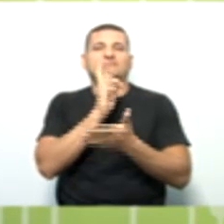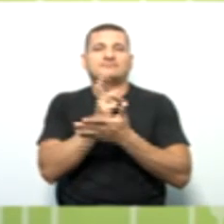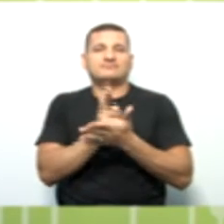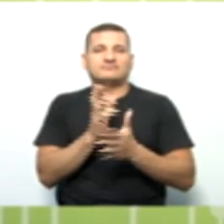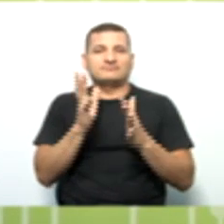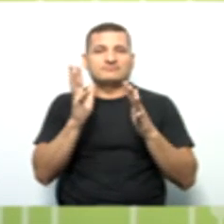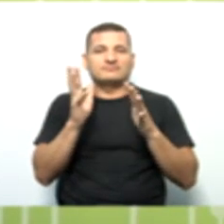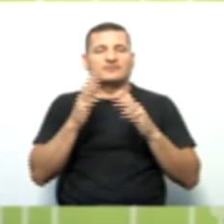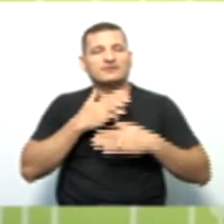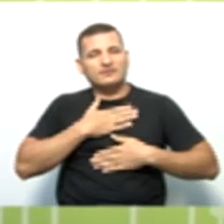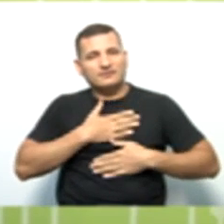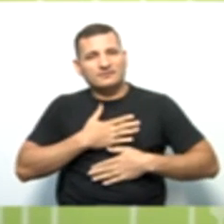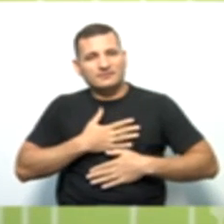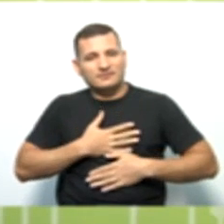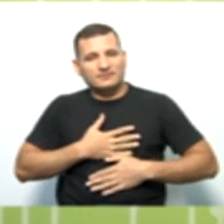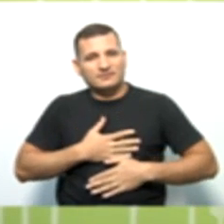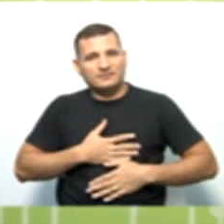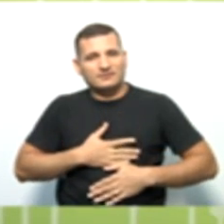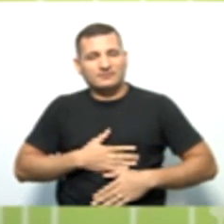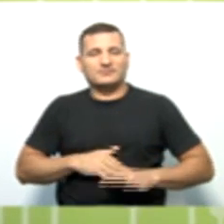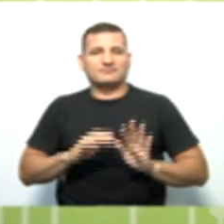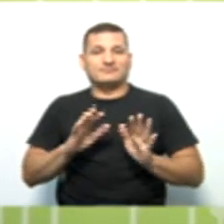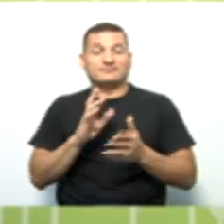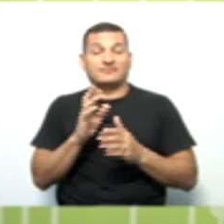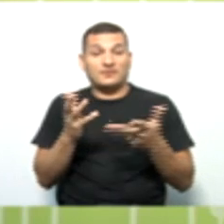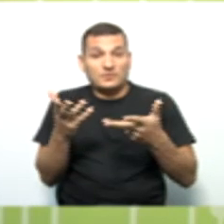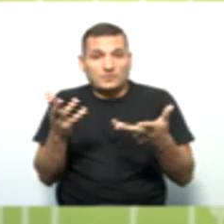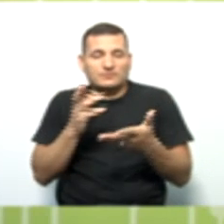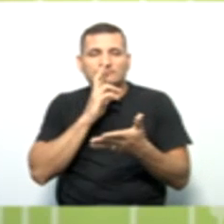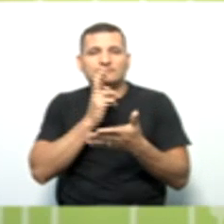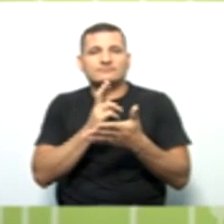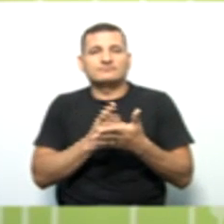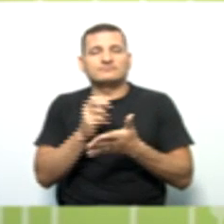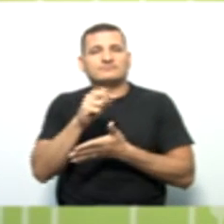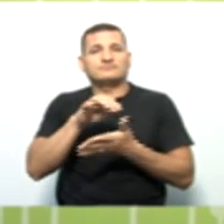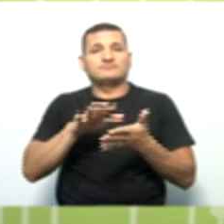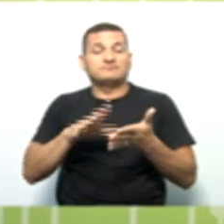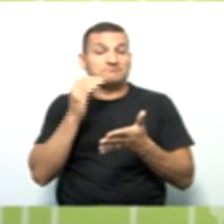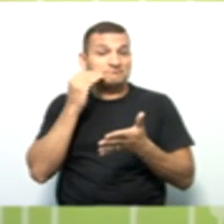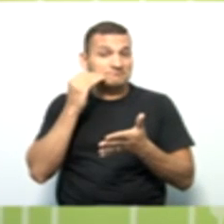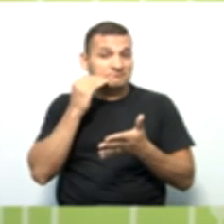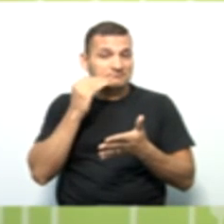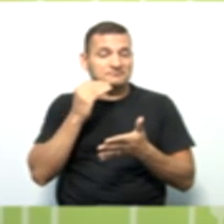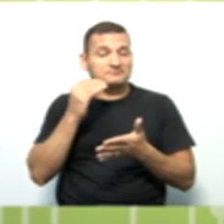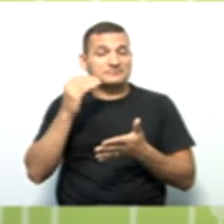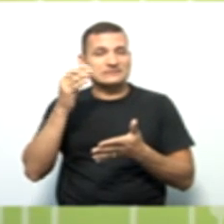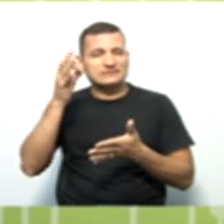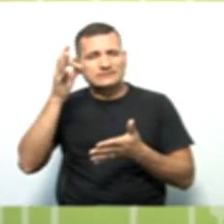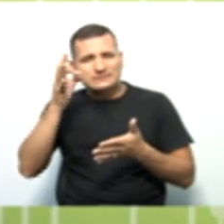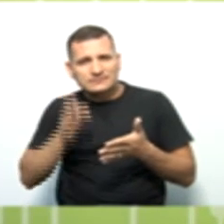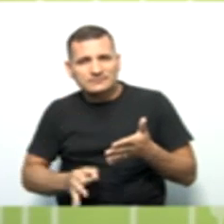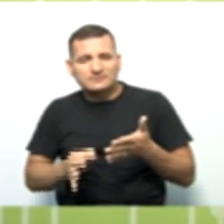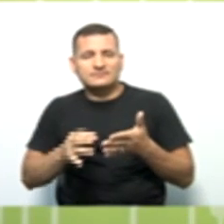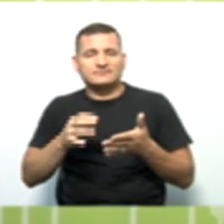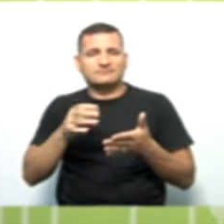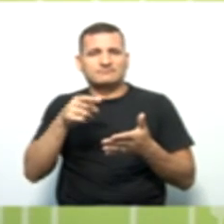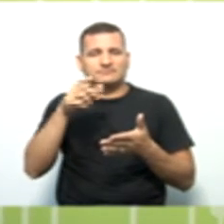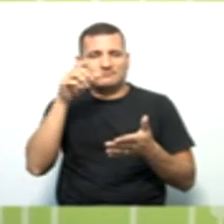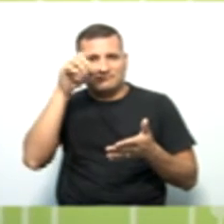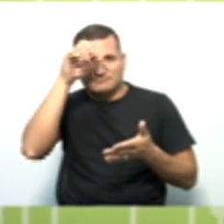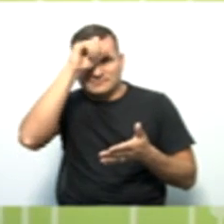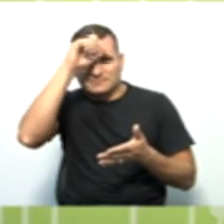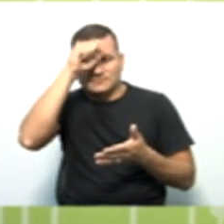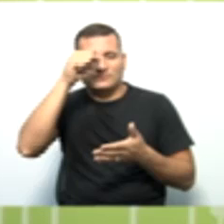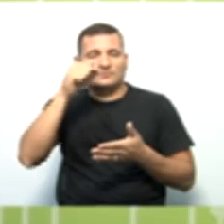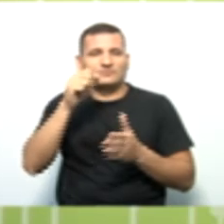vamos sentar, a gente vai resolver agora a nossa atividade. Vamos ver se está tudo correto aí, né? Vocês realmente aprenderam o